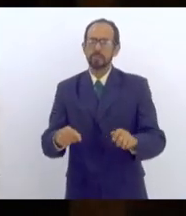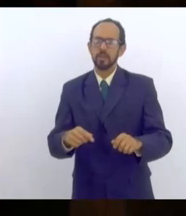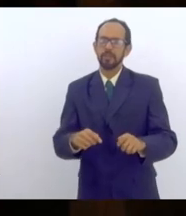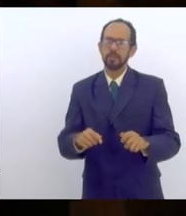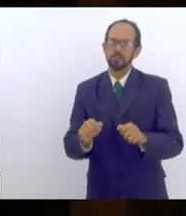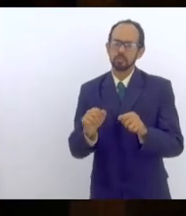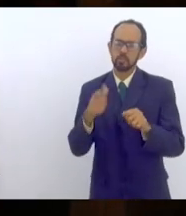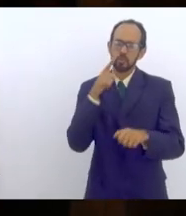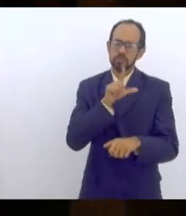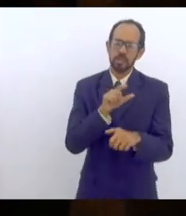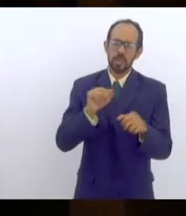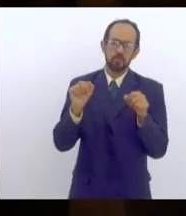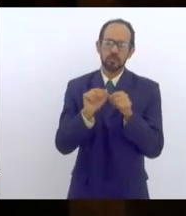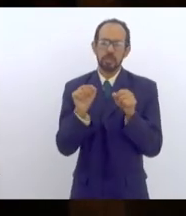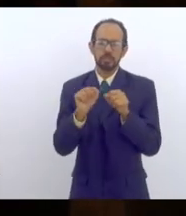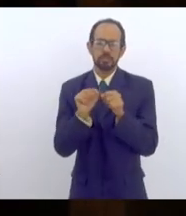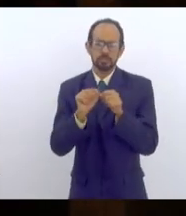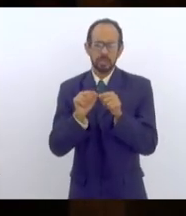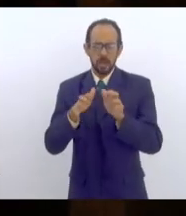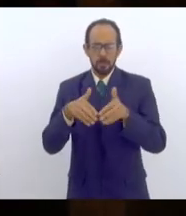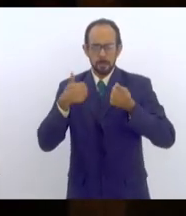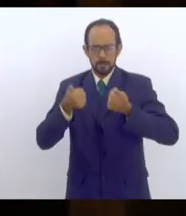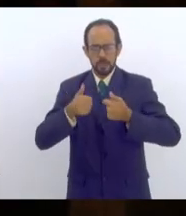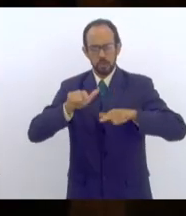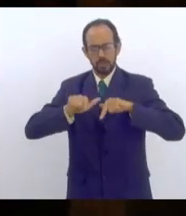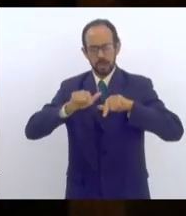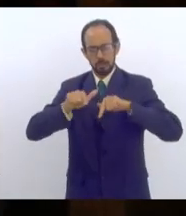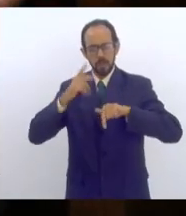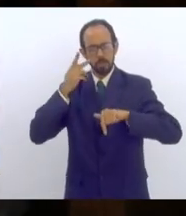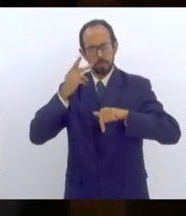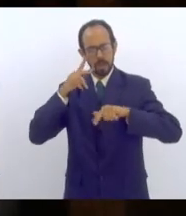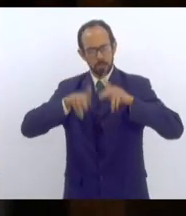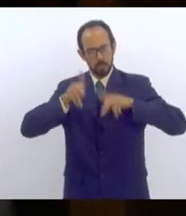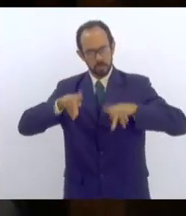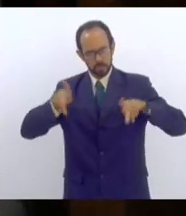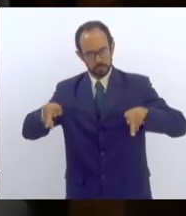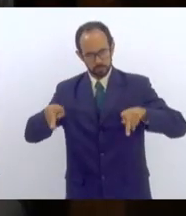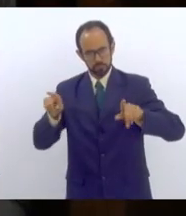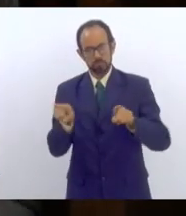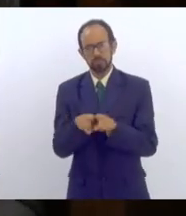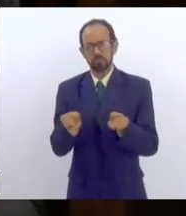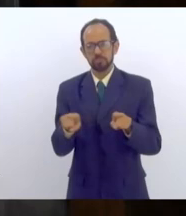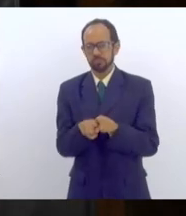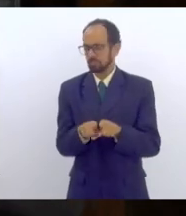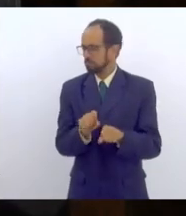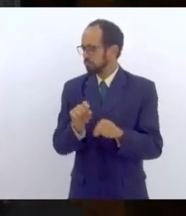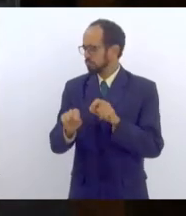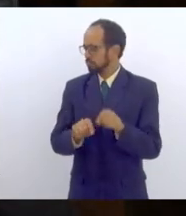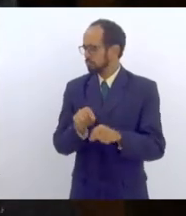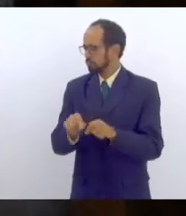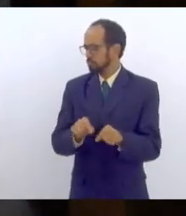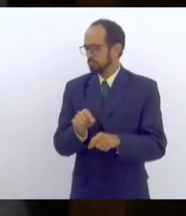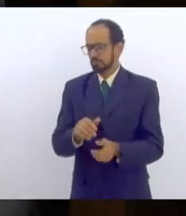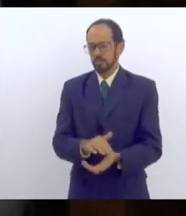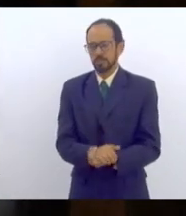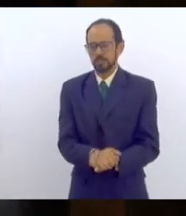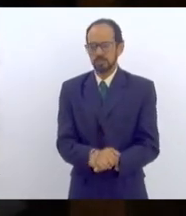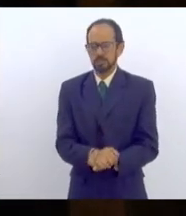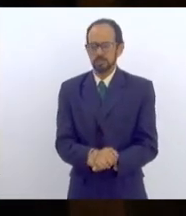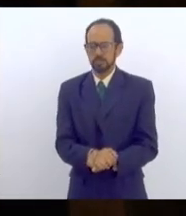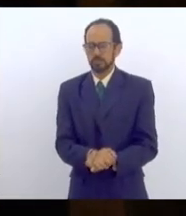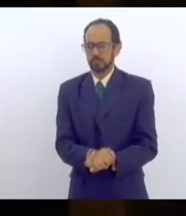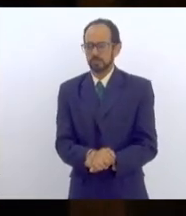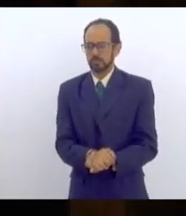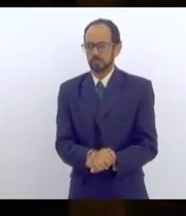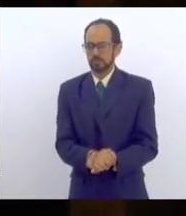entrega ainda melhor para a nossa população. E demais, não querendo me alongar, os trabalhos já estão